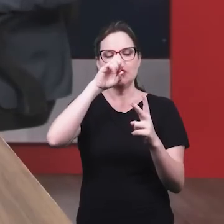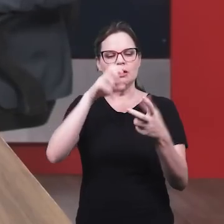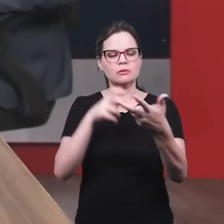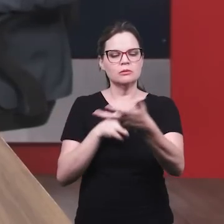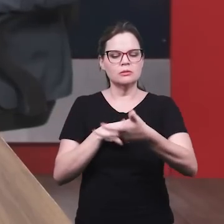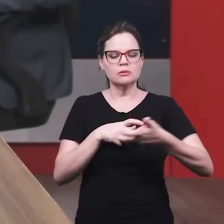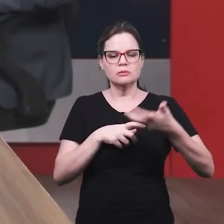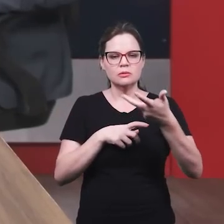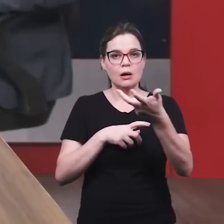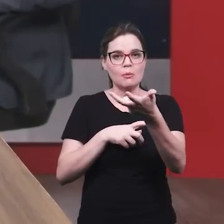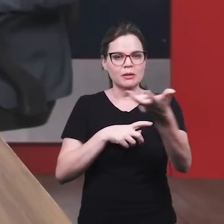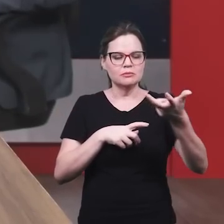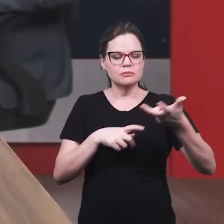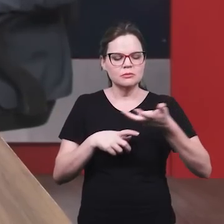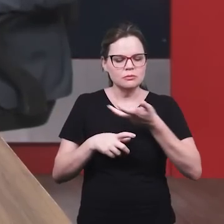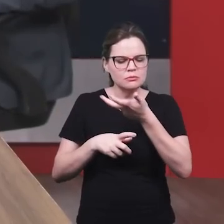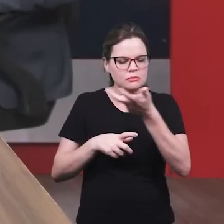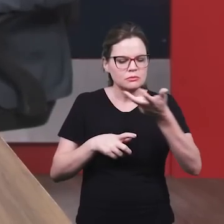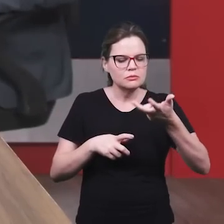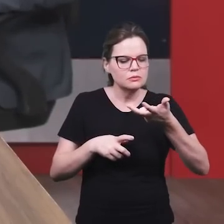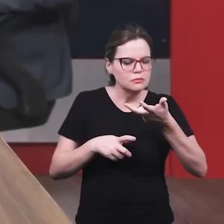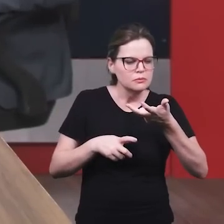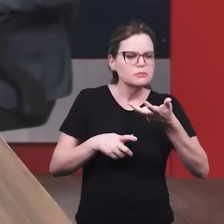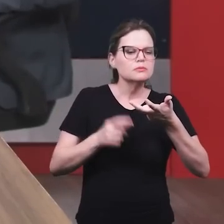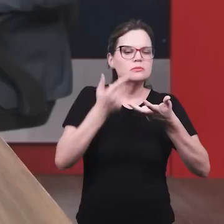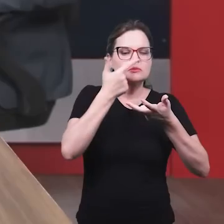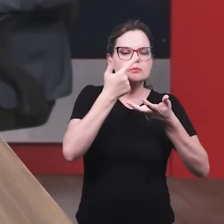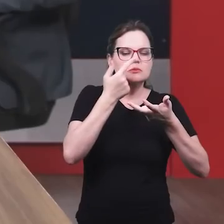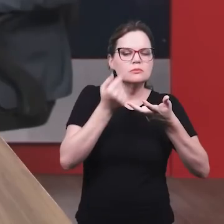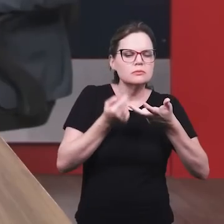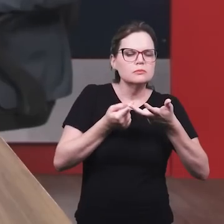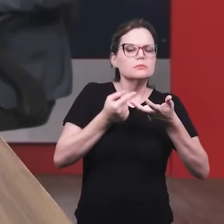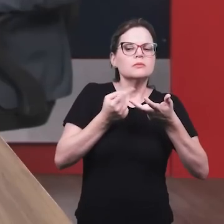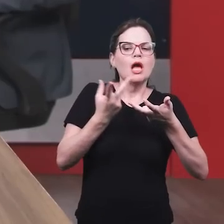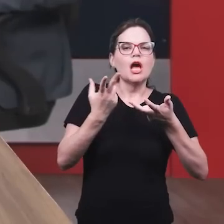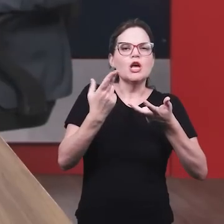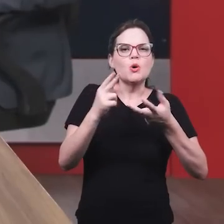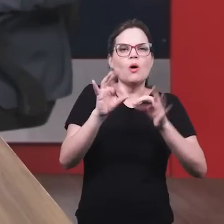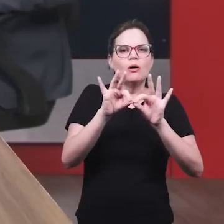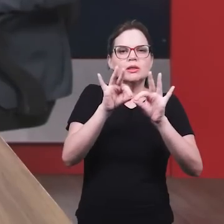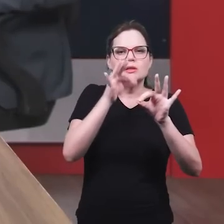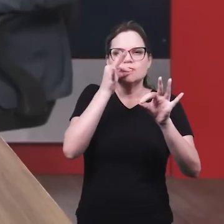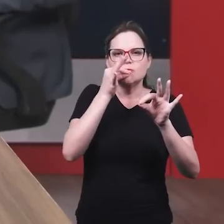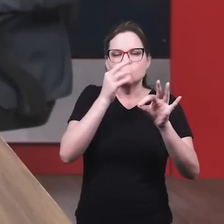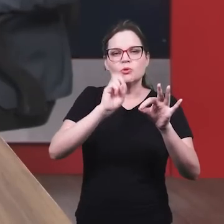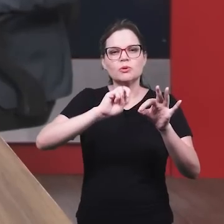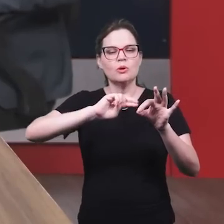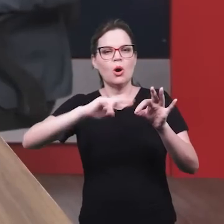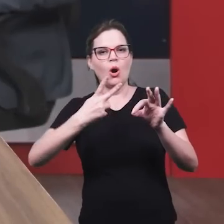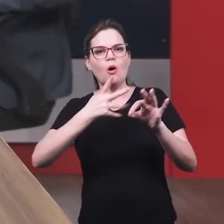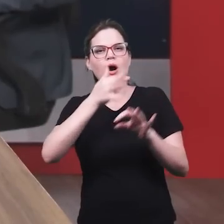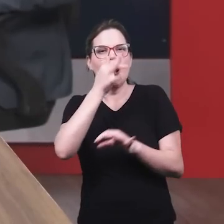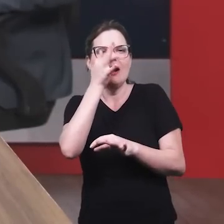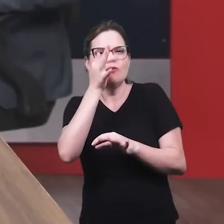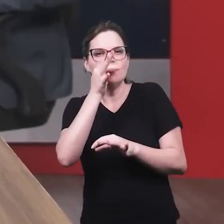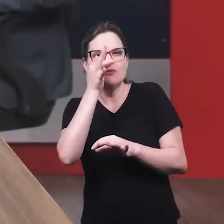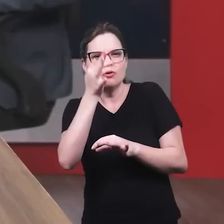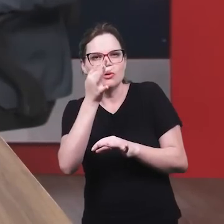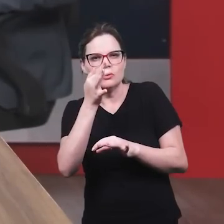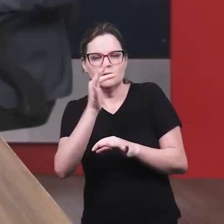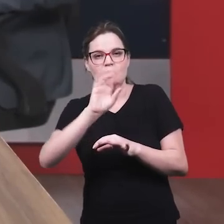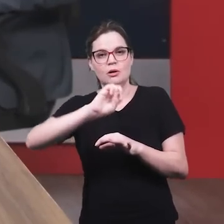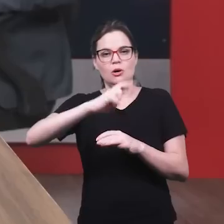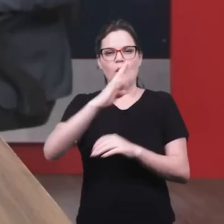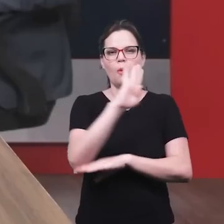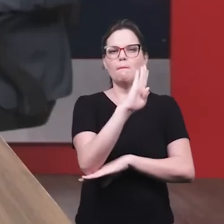fruto ou da flor. Pode até ter um pouco do cheiro da madeira, porque o vinho ele é envelhecido em barris de